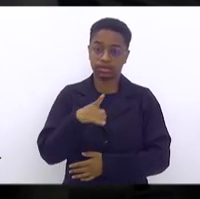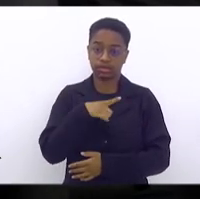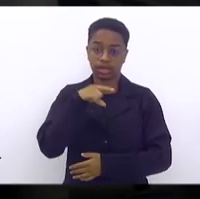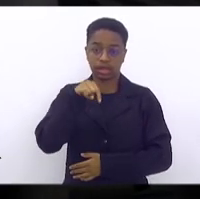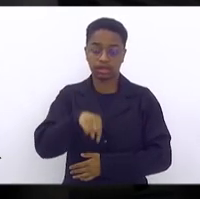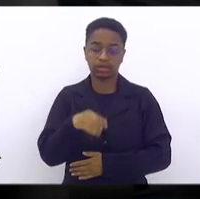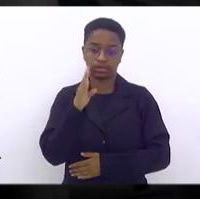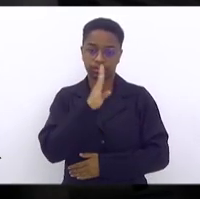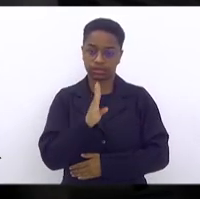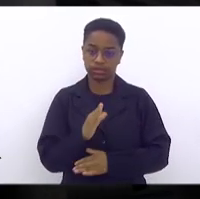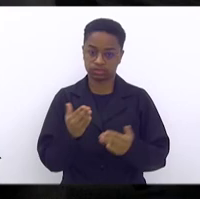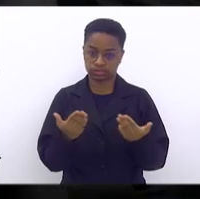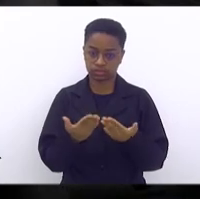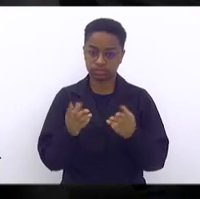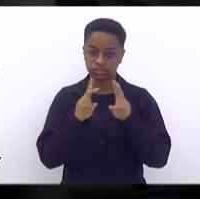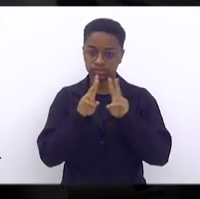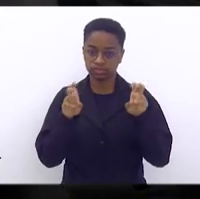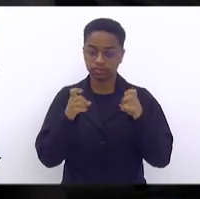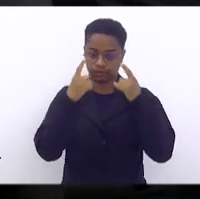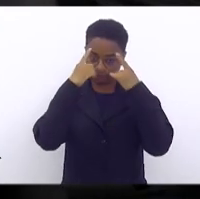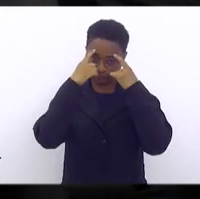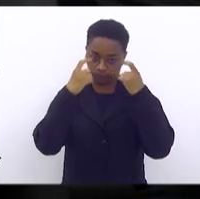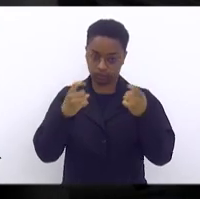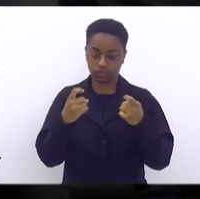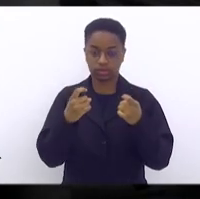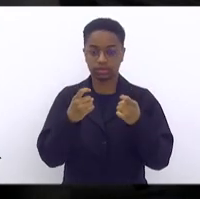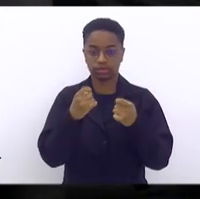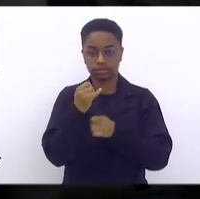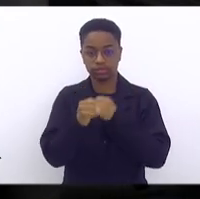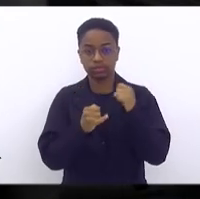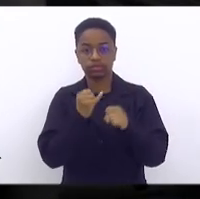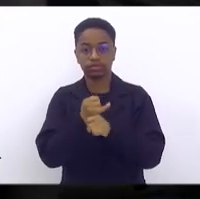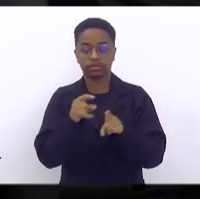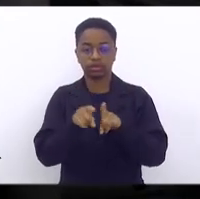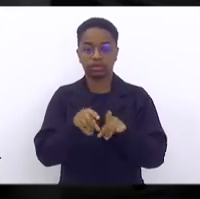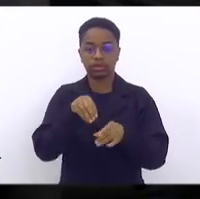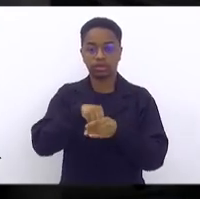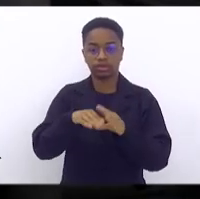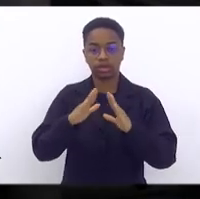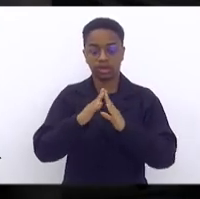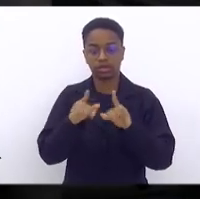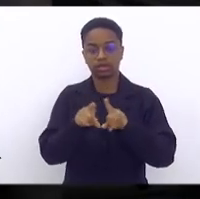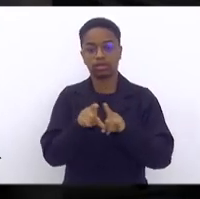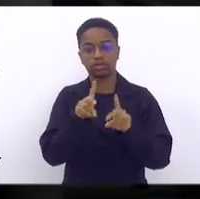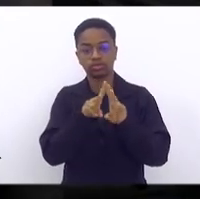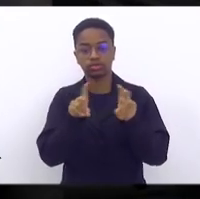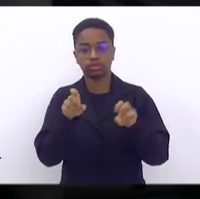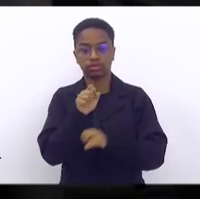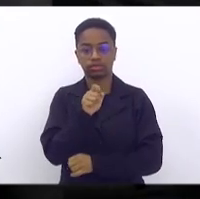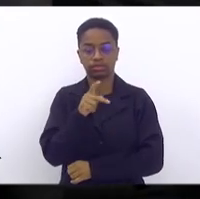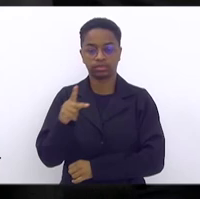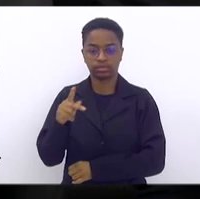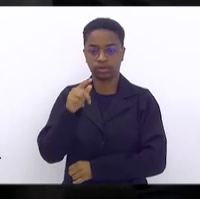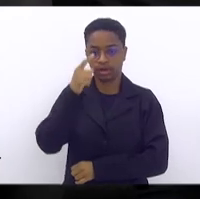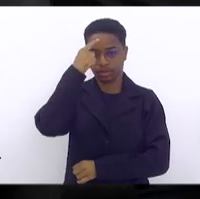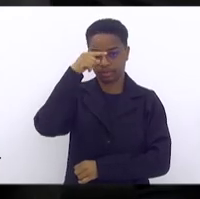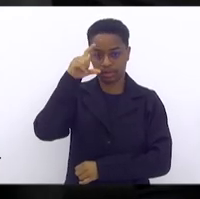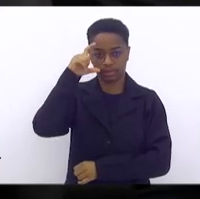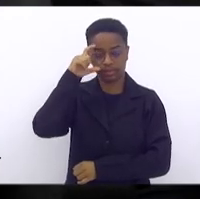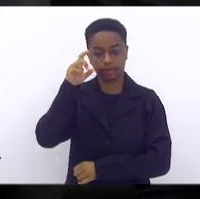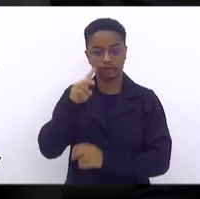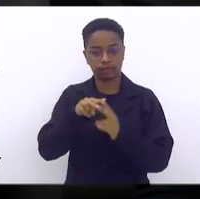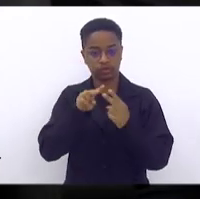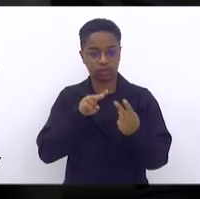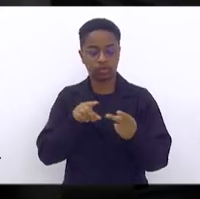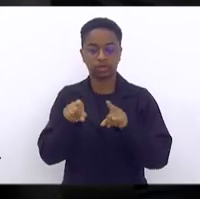Brasil sobre a violência cibernética, violência doméstica e também sobre o aplicativo Maria da Penha Virtual, que também já tem outros